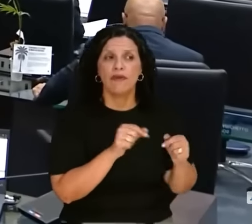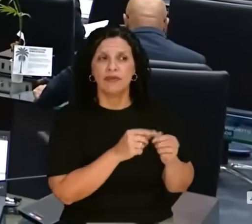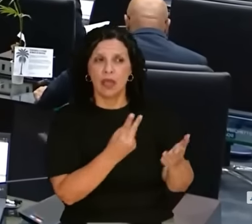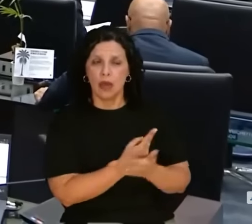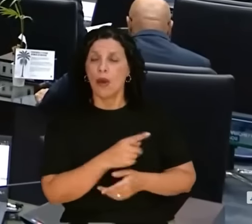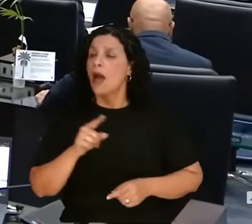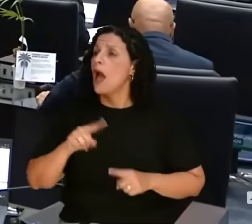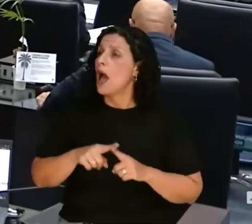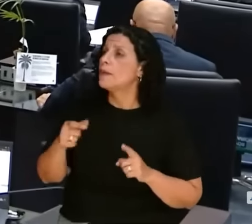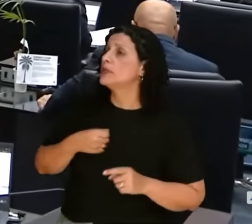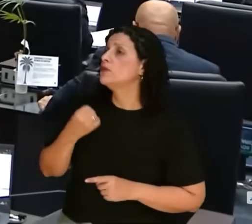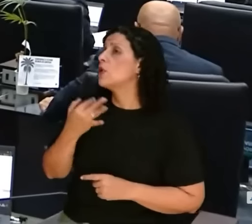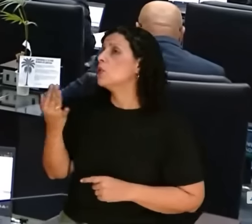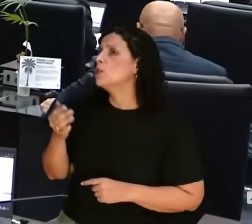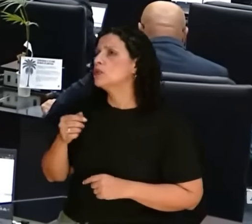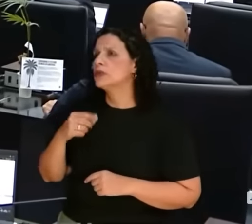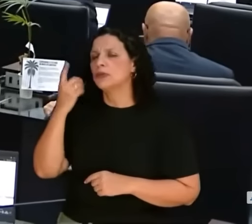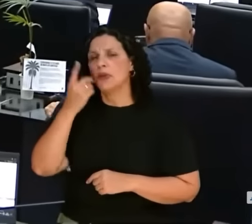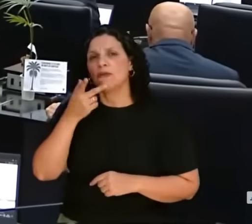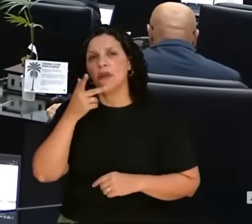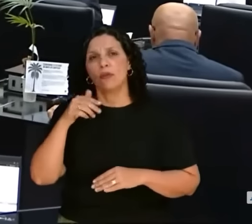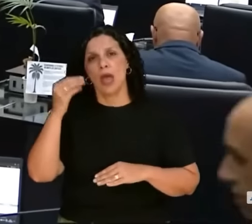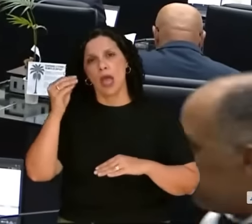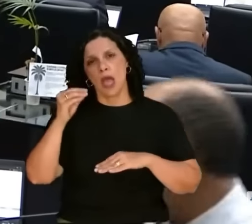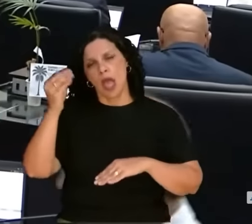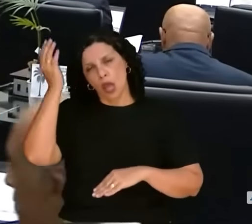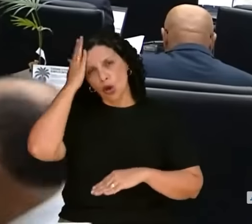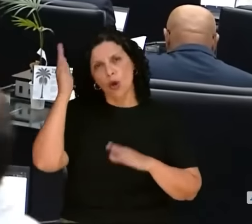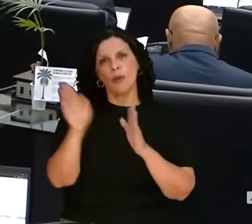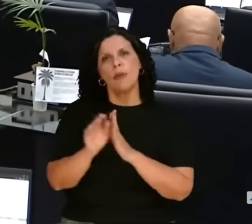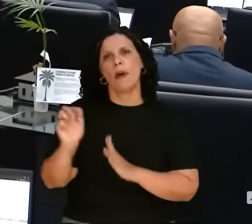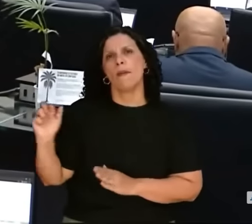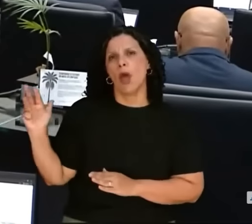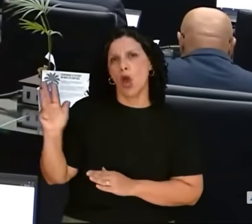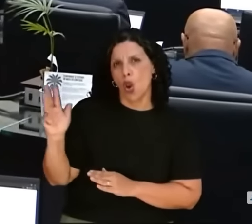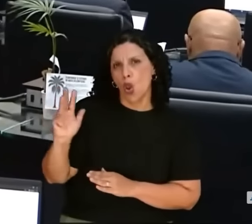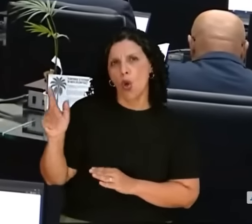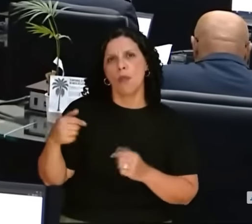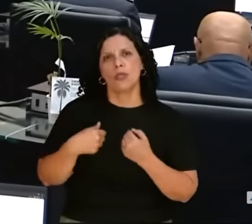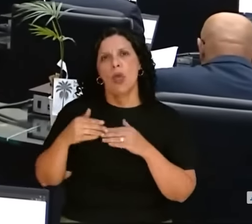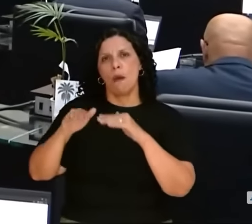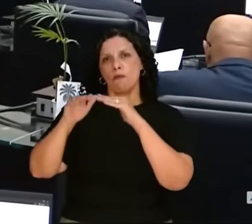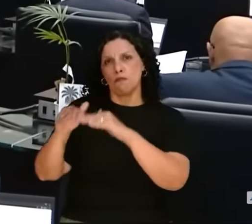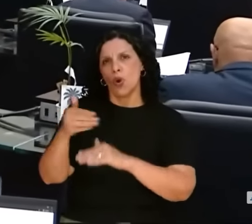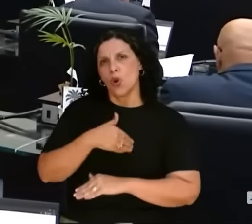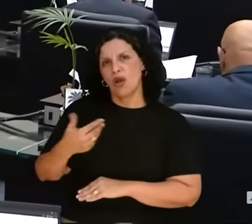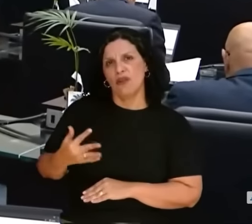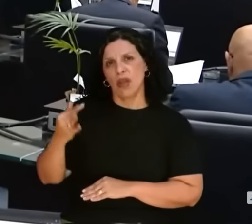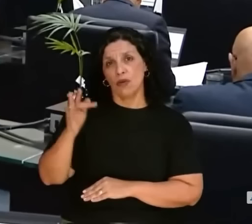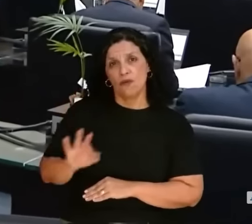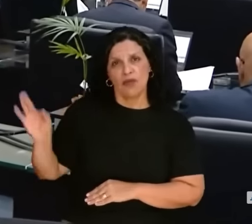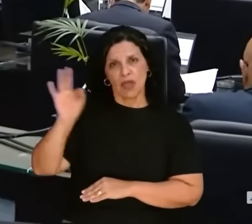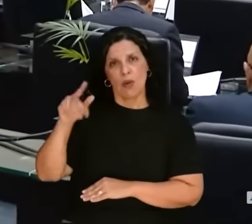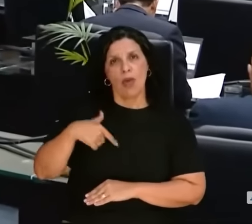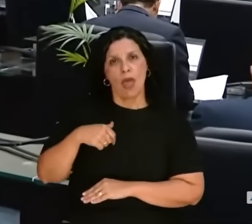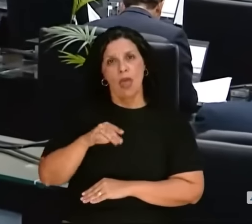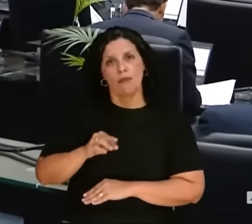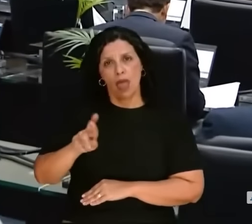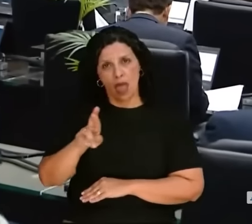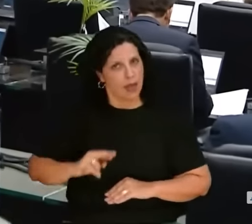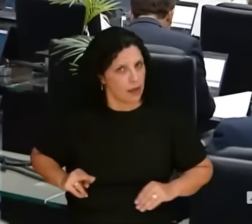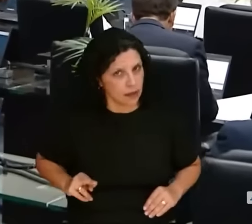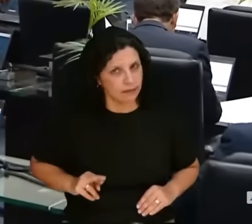mas aí eu vi uns deputados gravando vídeo, a culpa é do Lula, é cobra do governo federal, é BR. Não é